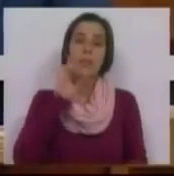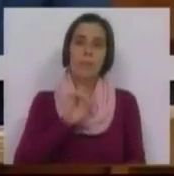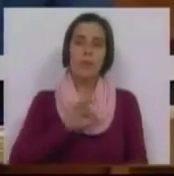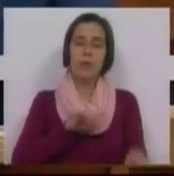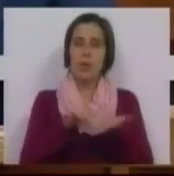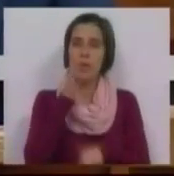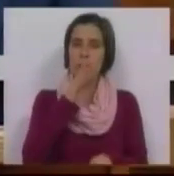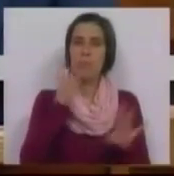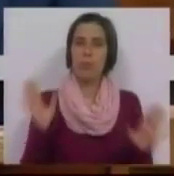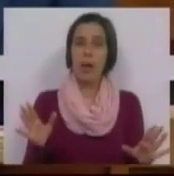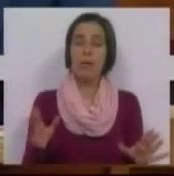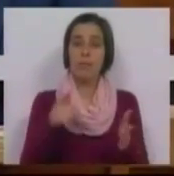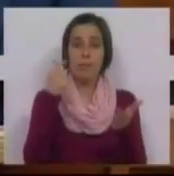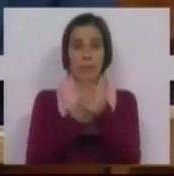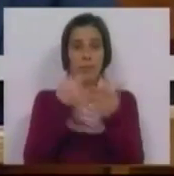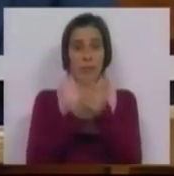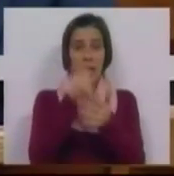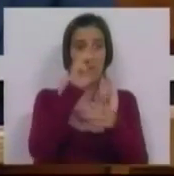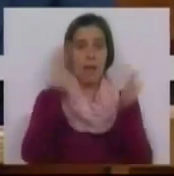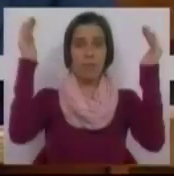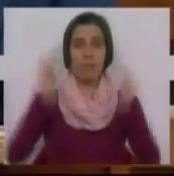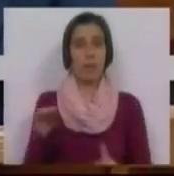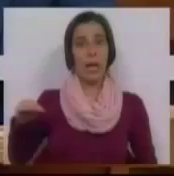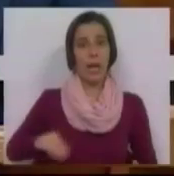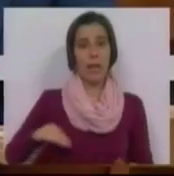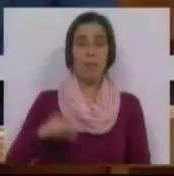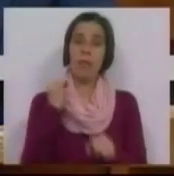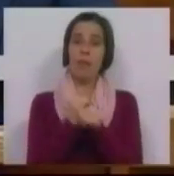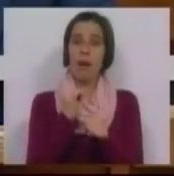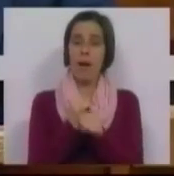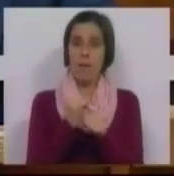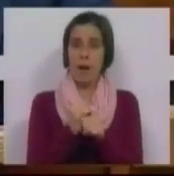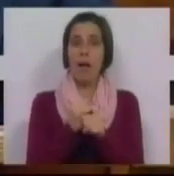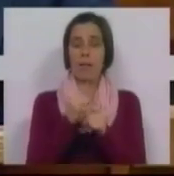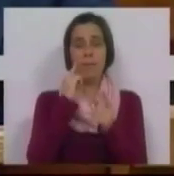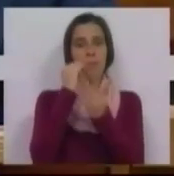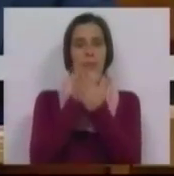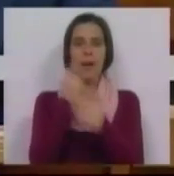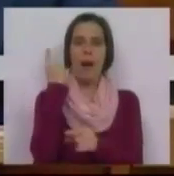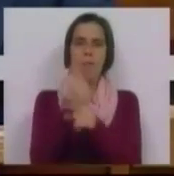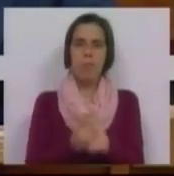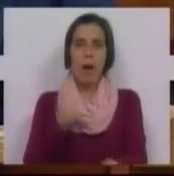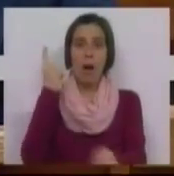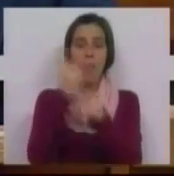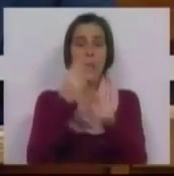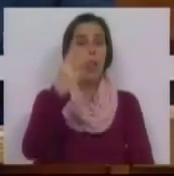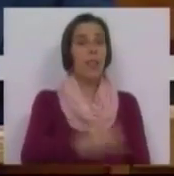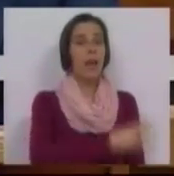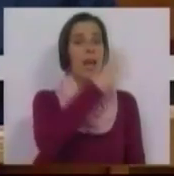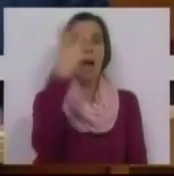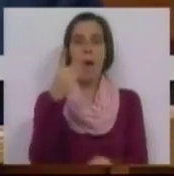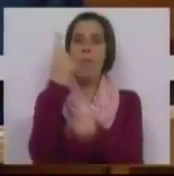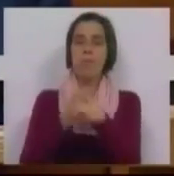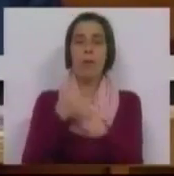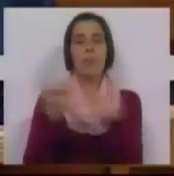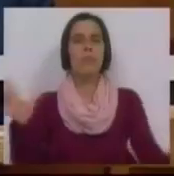Senhoras e senhores deputados, taxar e baixar os rendimentos do trabalho. A receita sempre repetida nestes 3 anos.